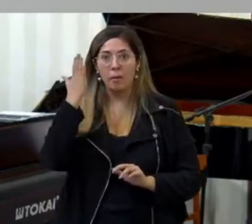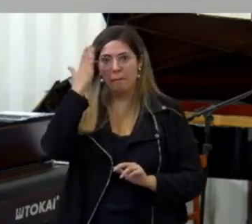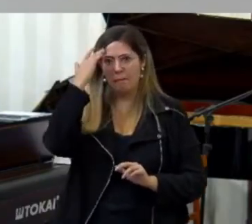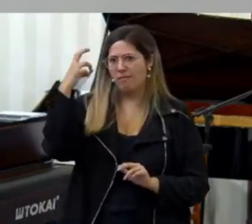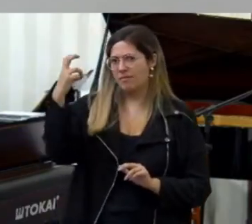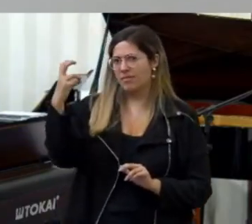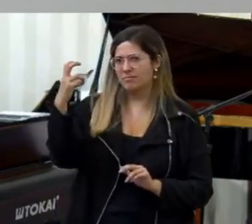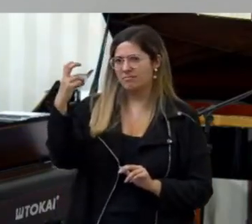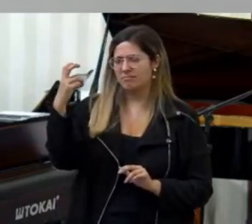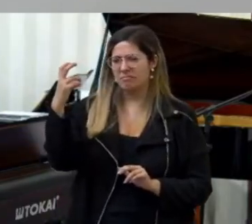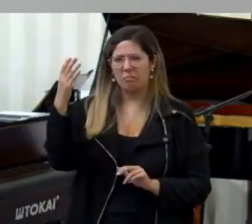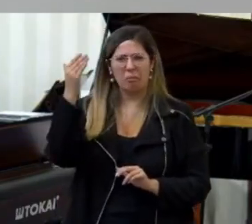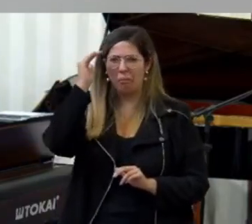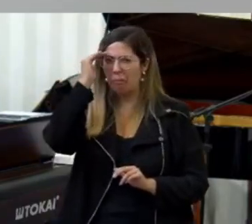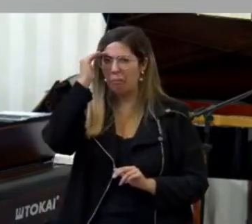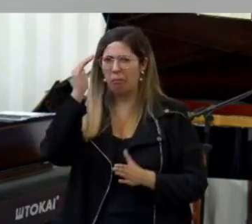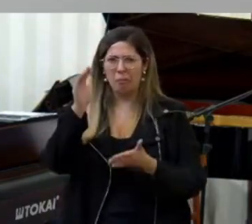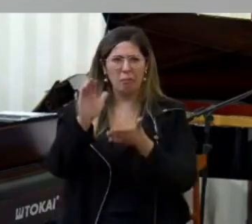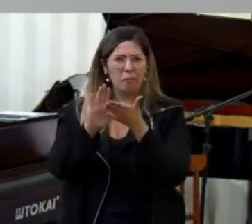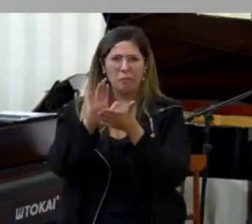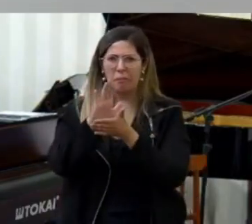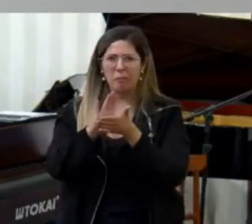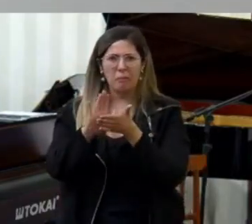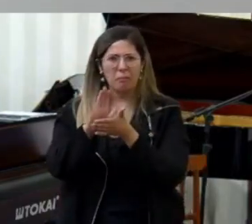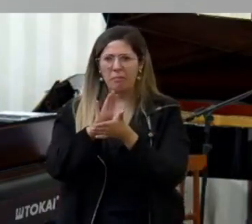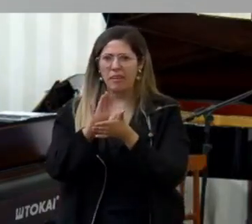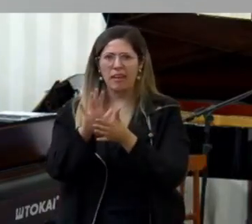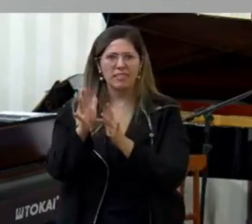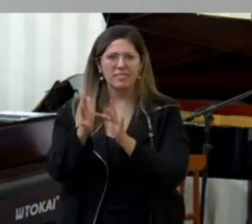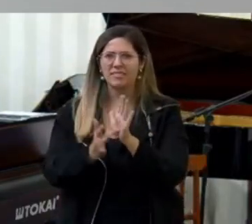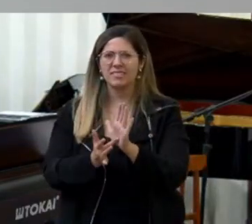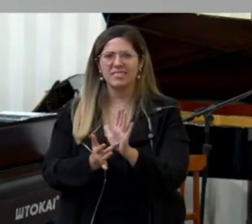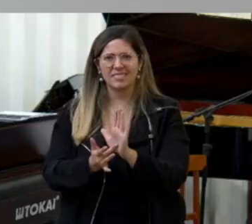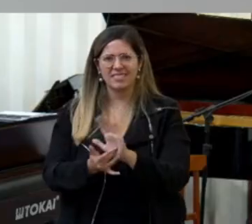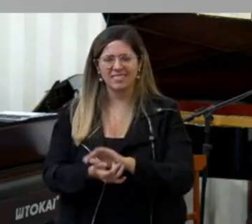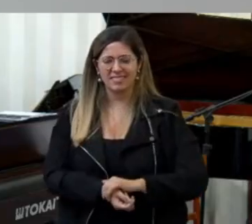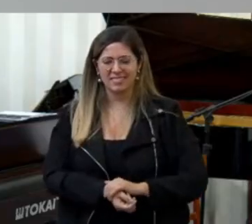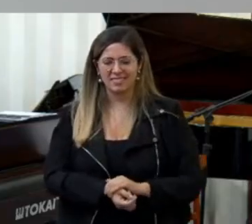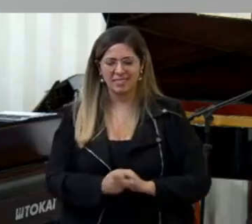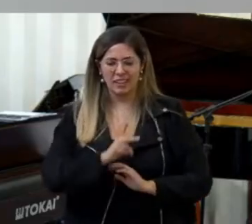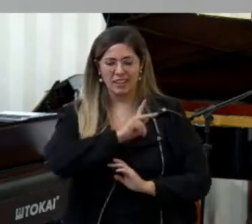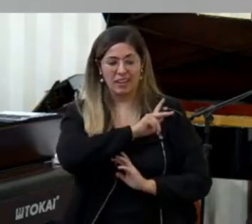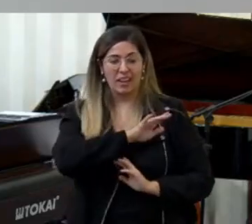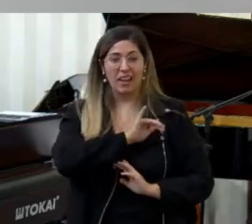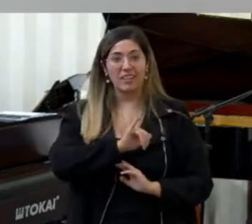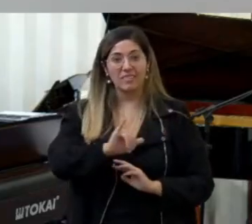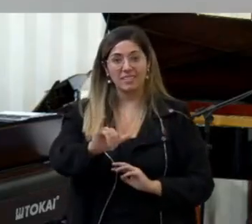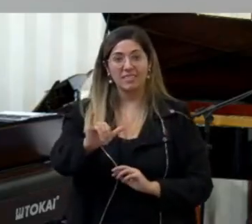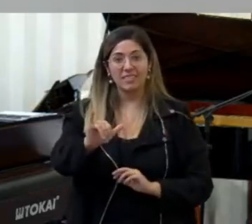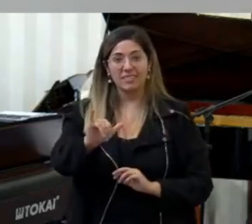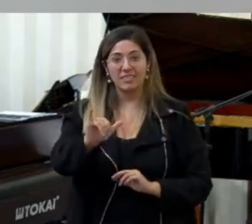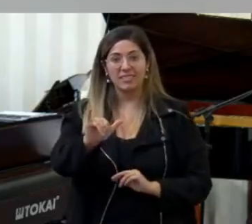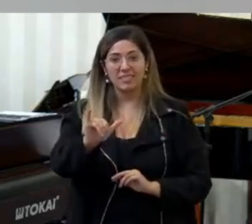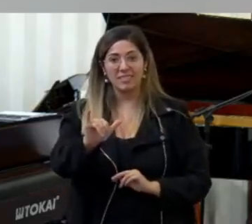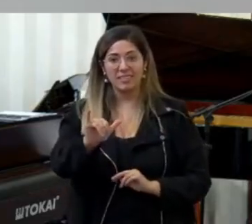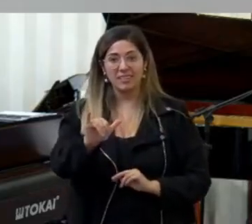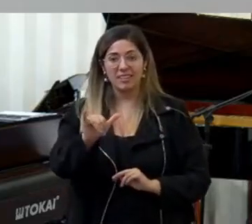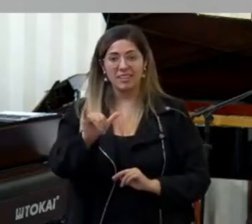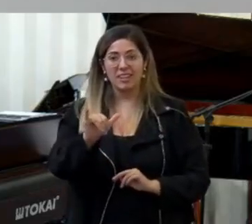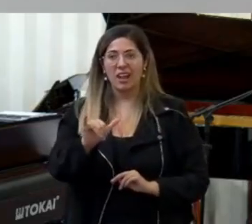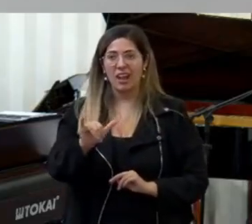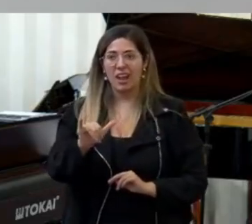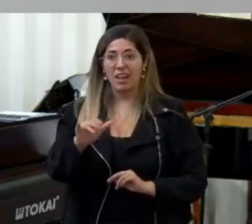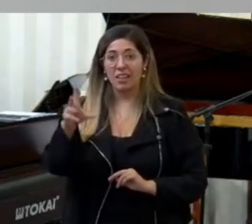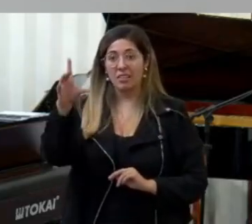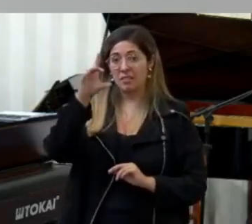inteligentes da terra não conseguiram entender. Será que é isso que Paulo está dizendo então, que o Deus deste século cegou o